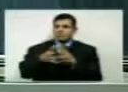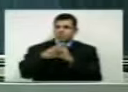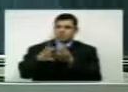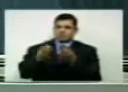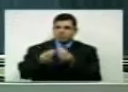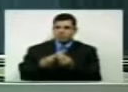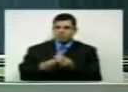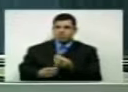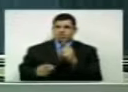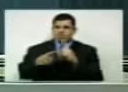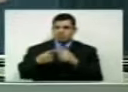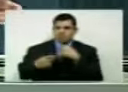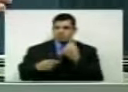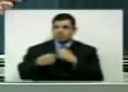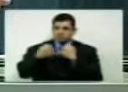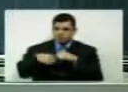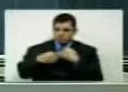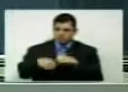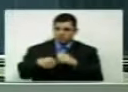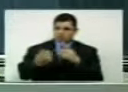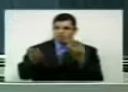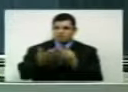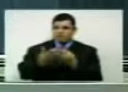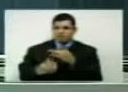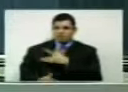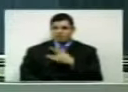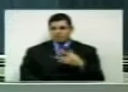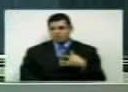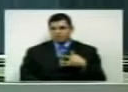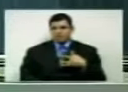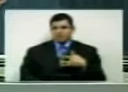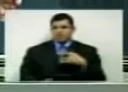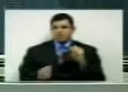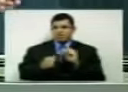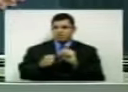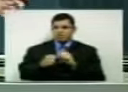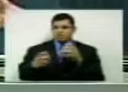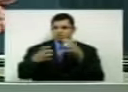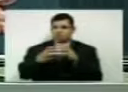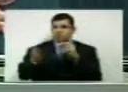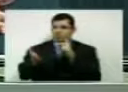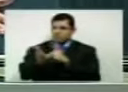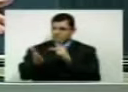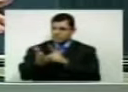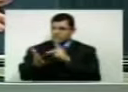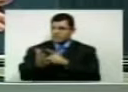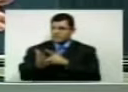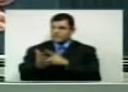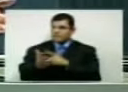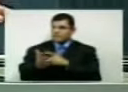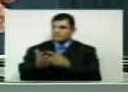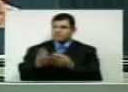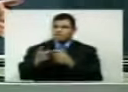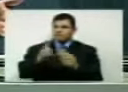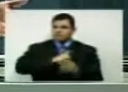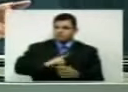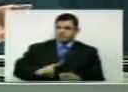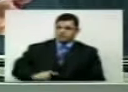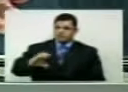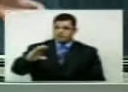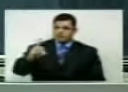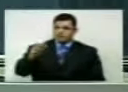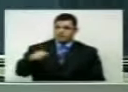muito. Portanto, nós precisamos, nessa questão da saúde pública, fazer um pacto de verdade. Deputado Chico,